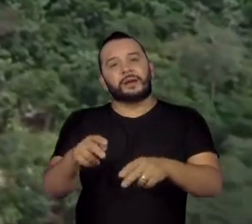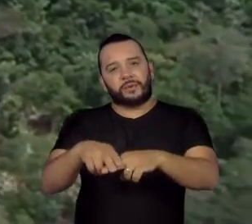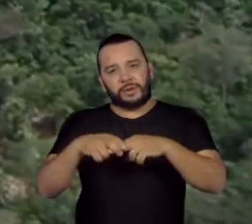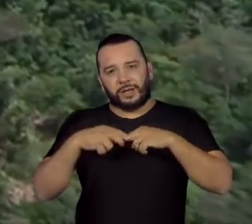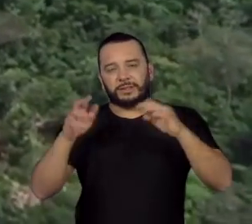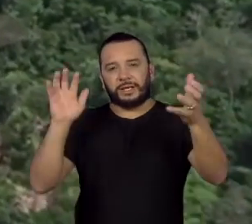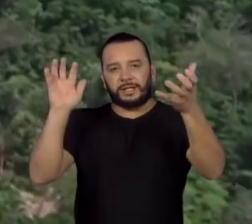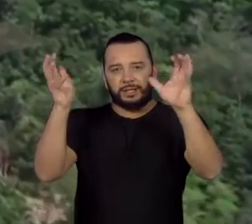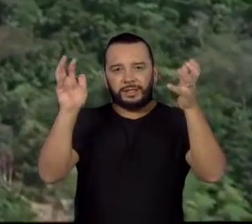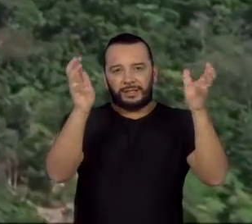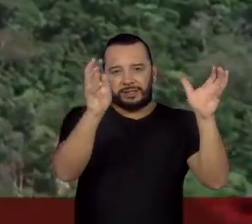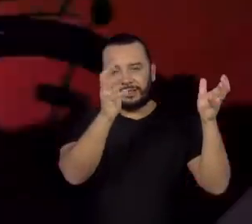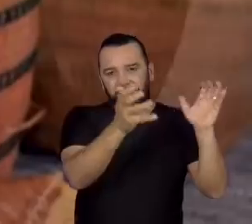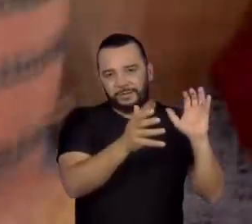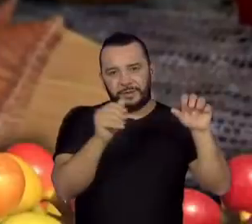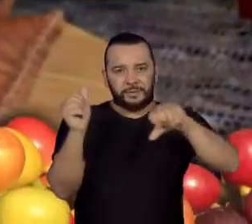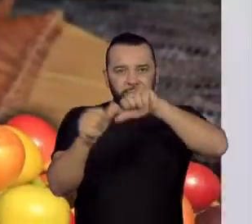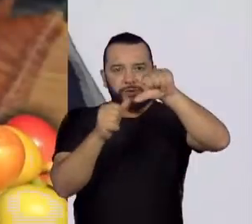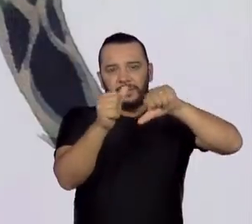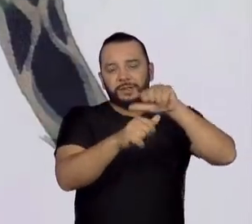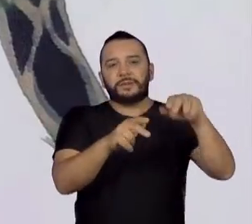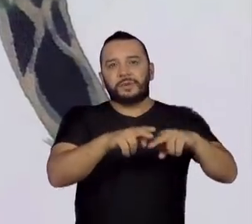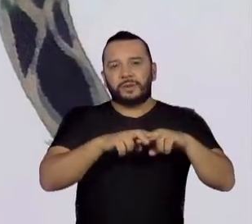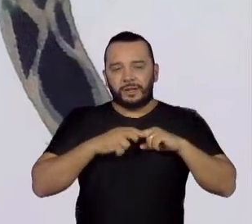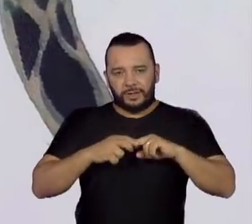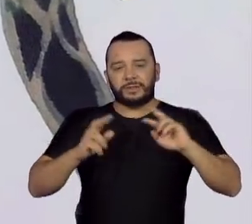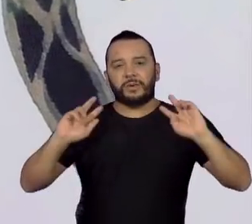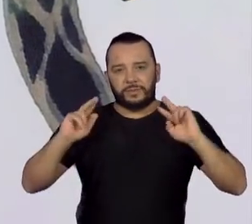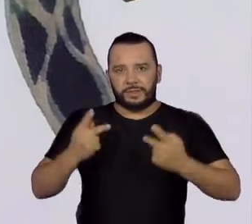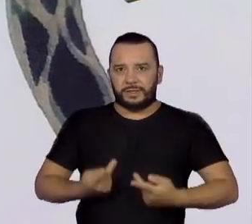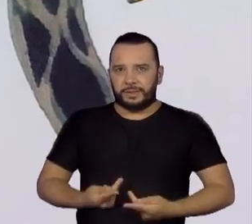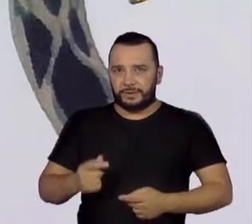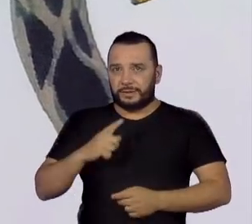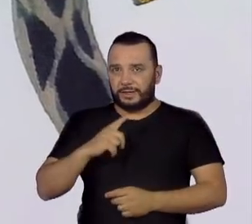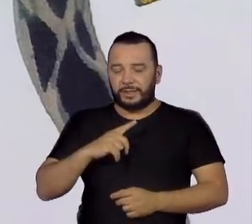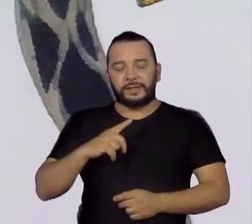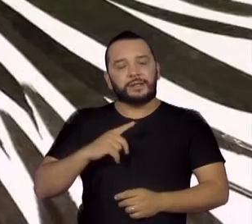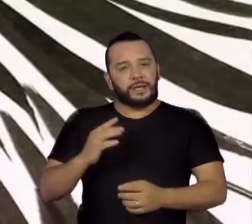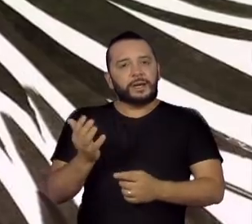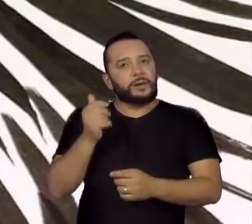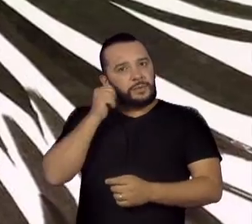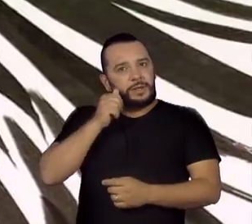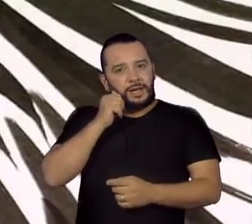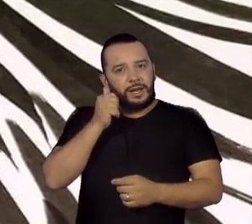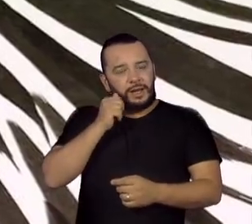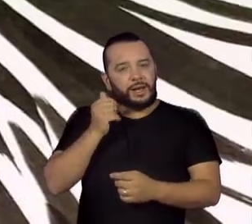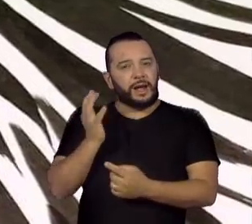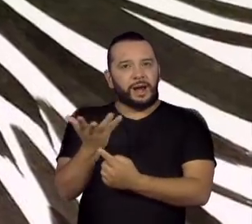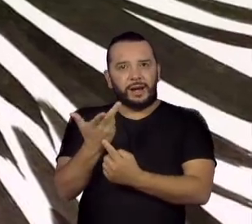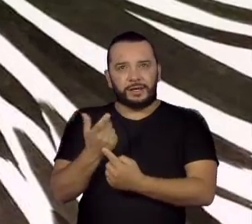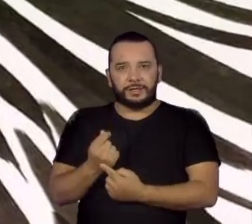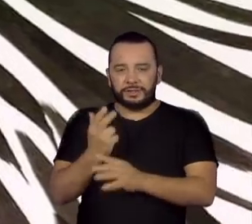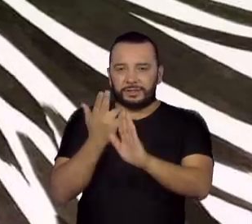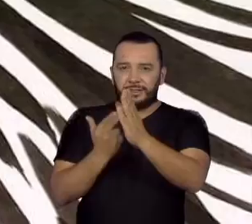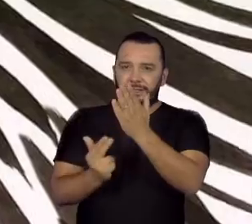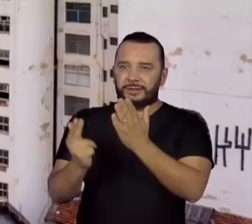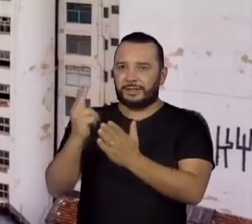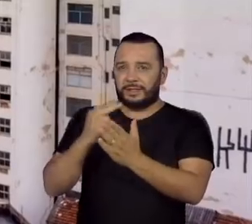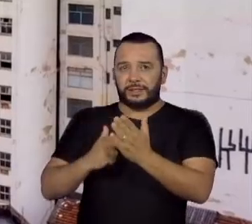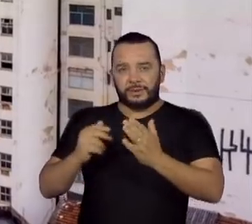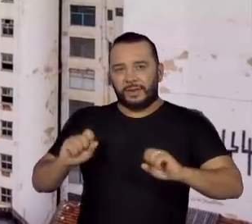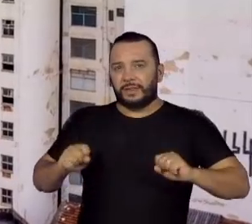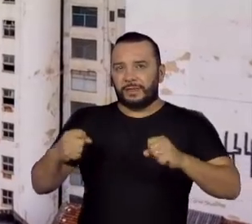causadas pela humanidade. E a artista visual Dayara Tucano pinta murais em defesa dos